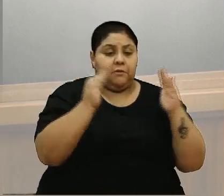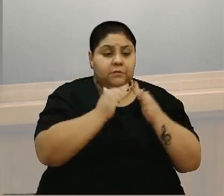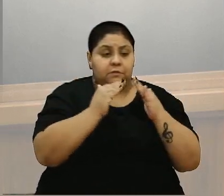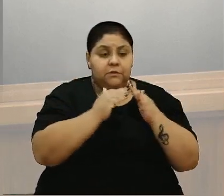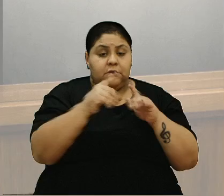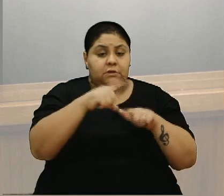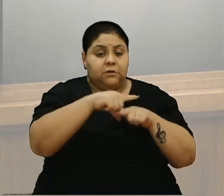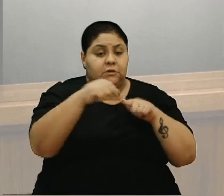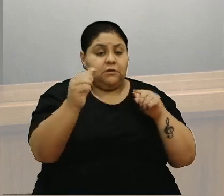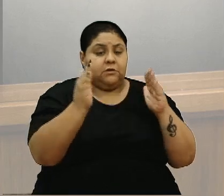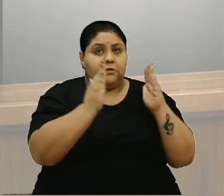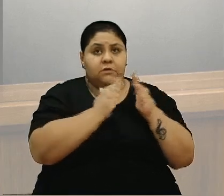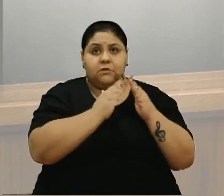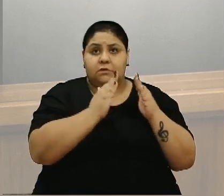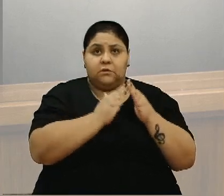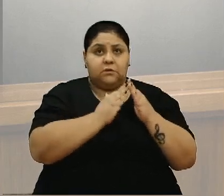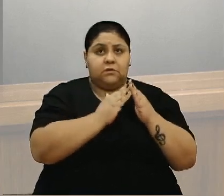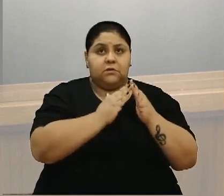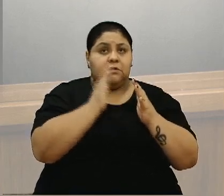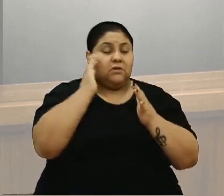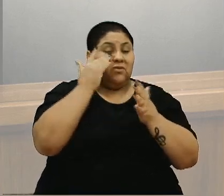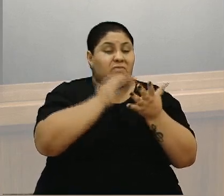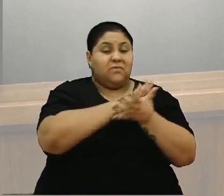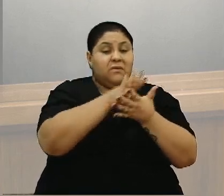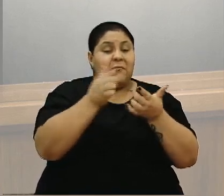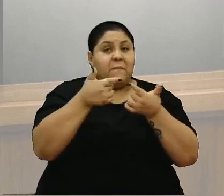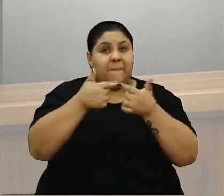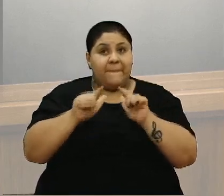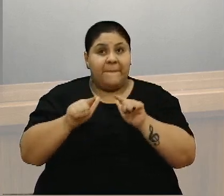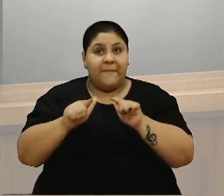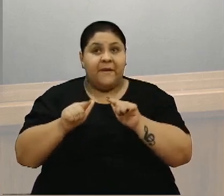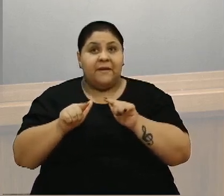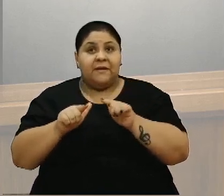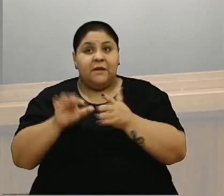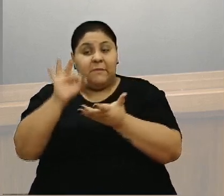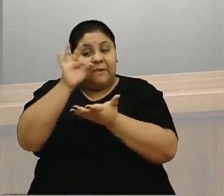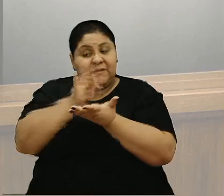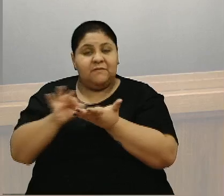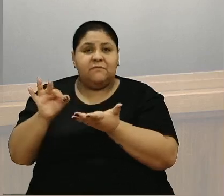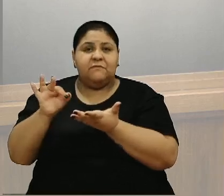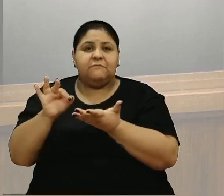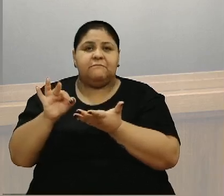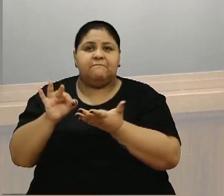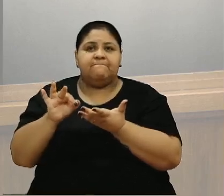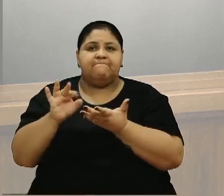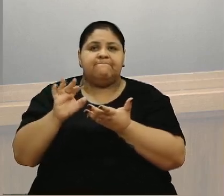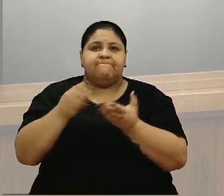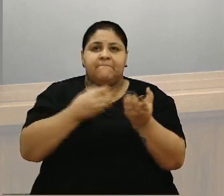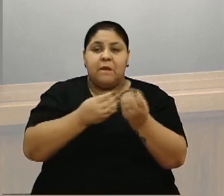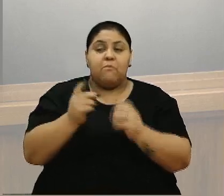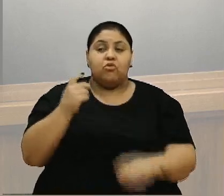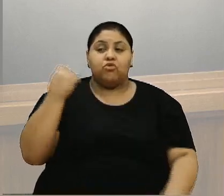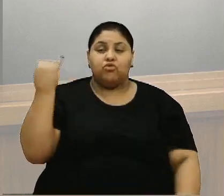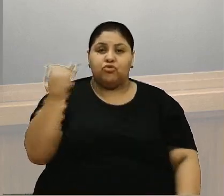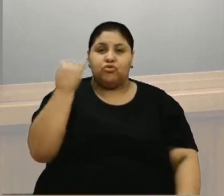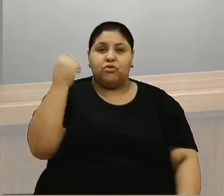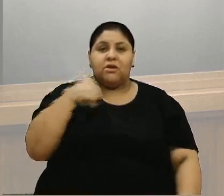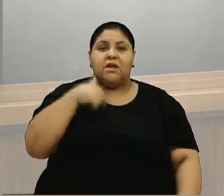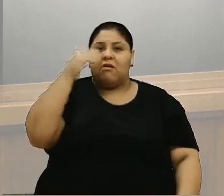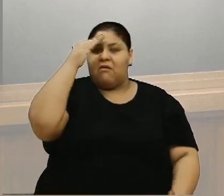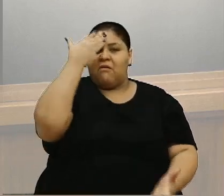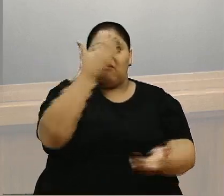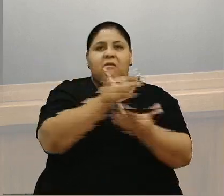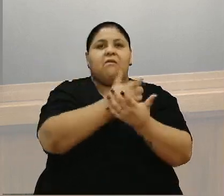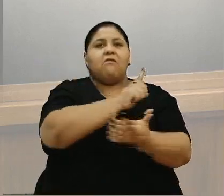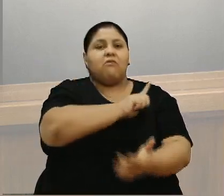saí da casa, a casa não aconteceu nada, mas disseram que é para me cadastrar. Então, é muito importante, e eu acredito que o governo